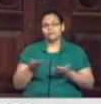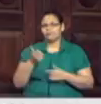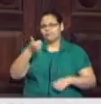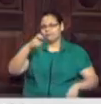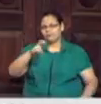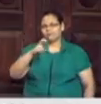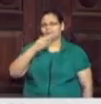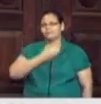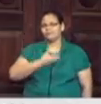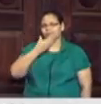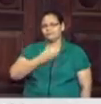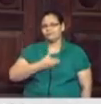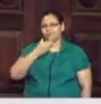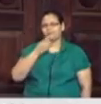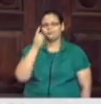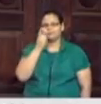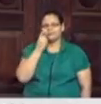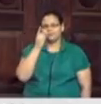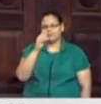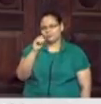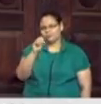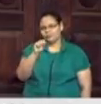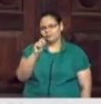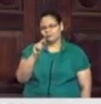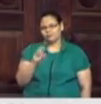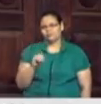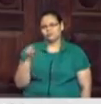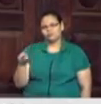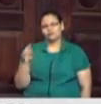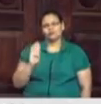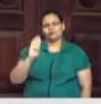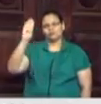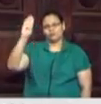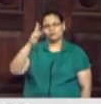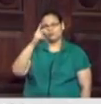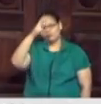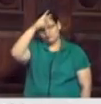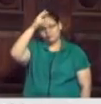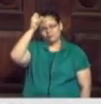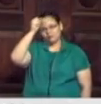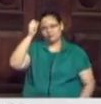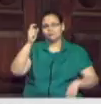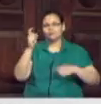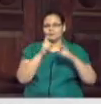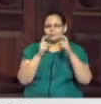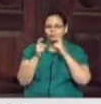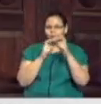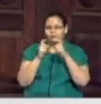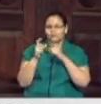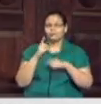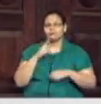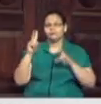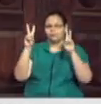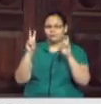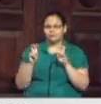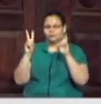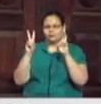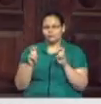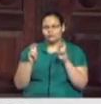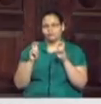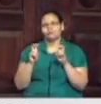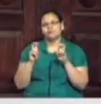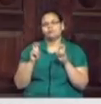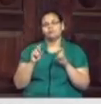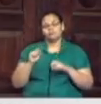de dezembro, e o deputado Osório foi candidato a prefeito, e nos debates de que participou, apareceu esse tema, aqui e